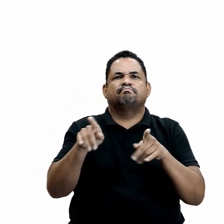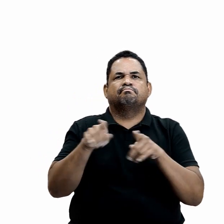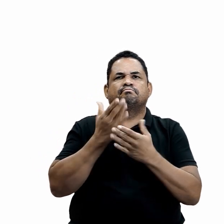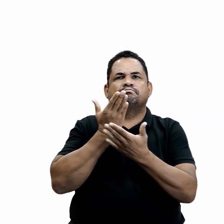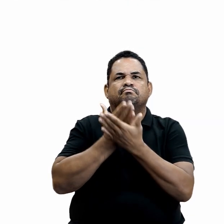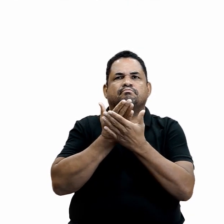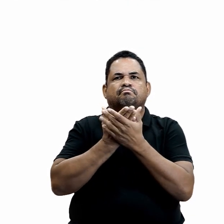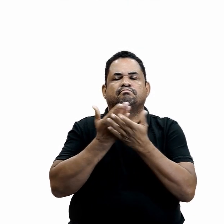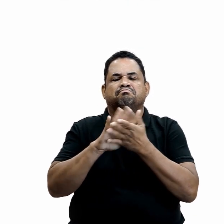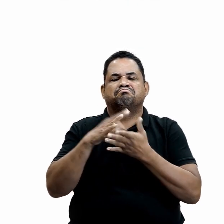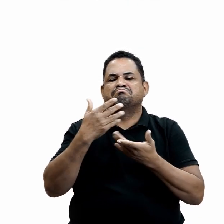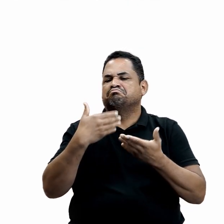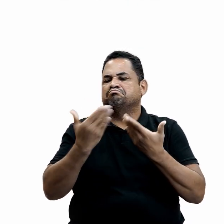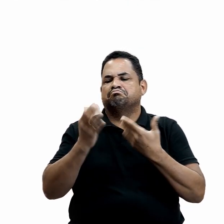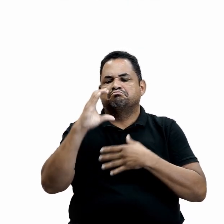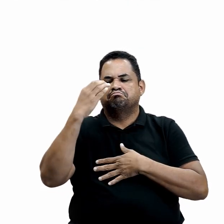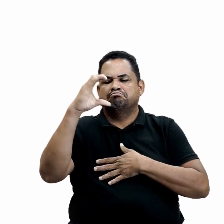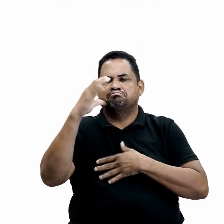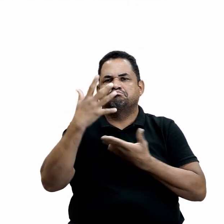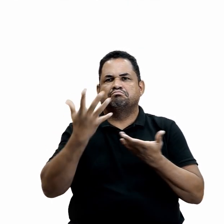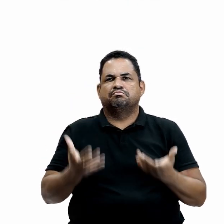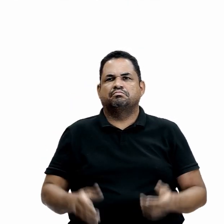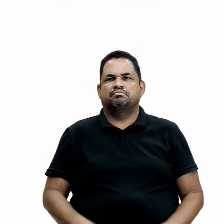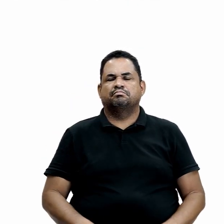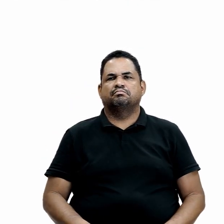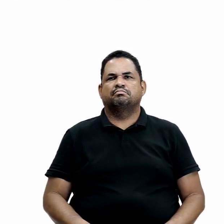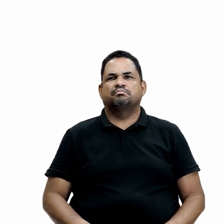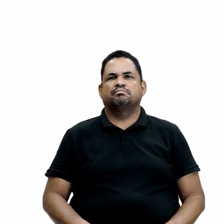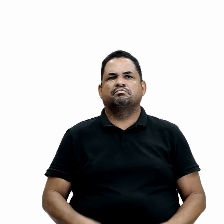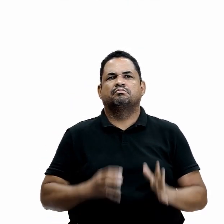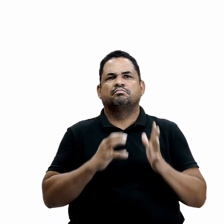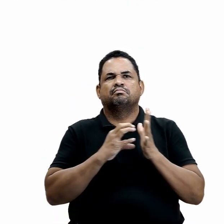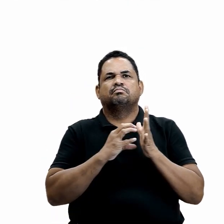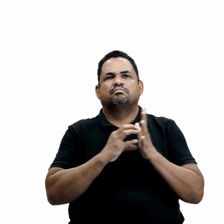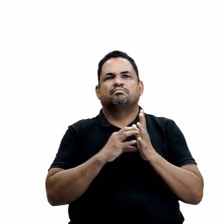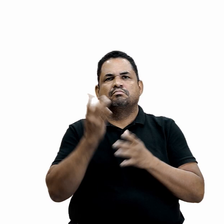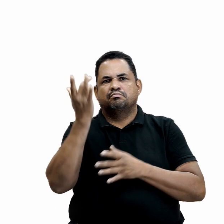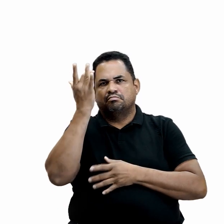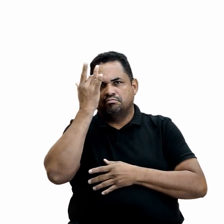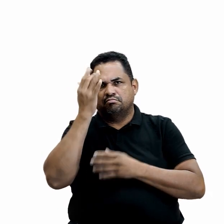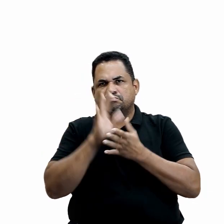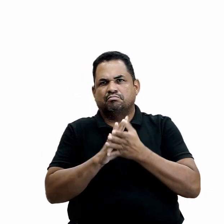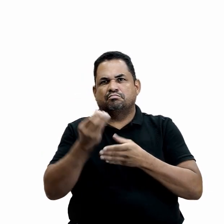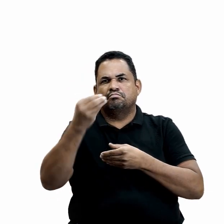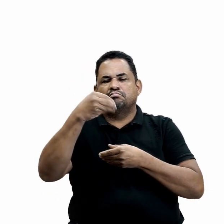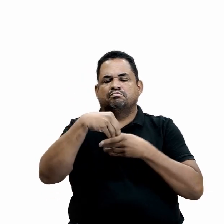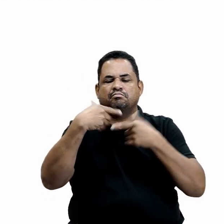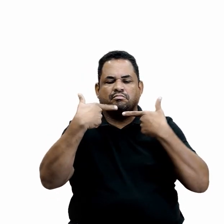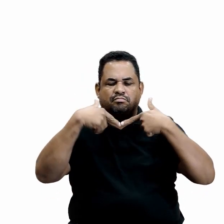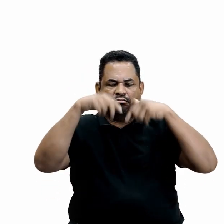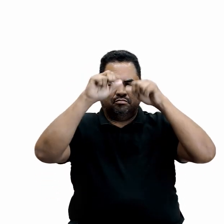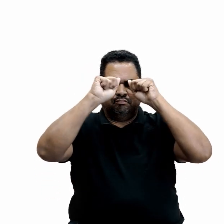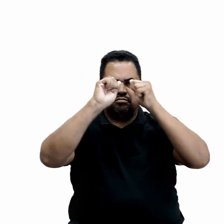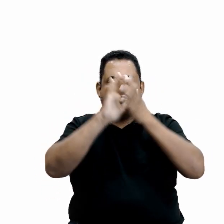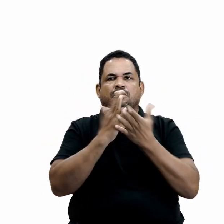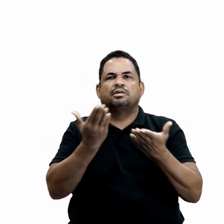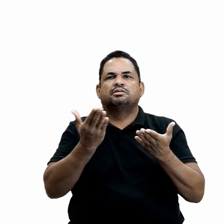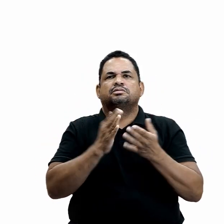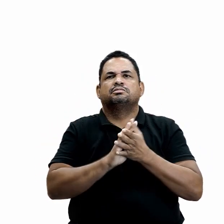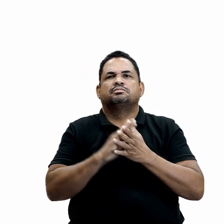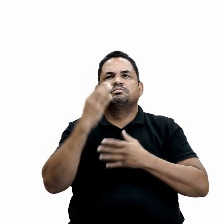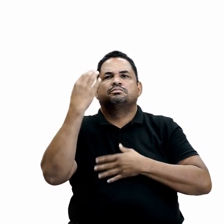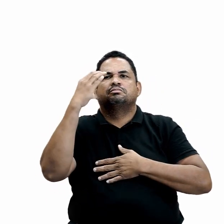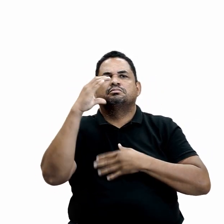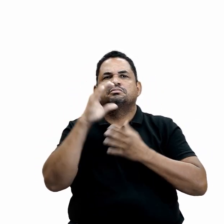estudando determinada ciência. Os símbolos e as fórmulas fazem parte da linguagem científica,